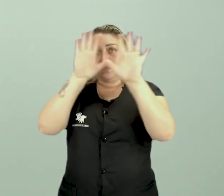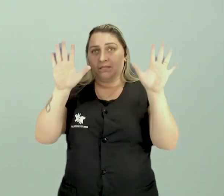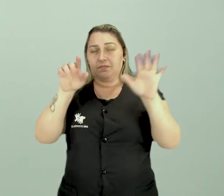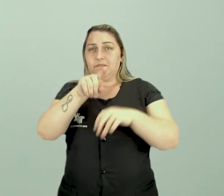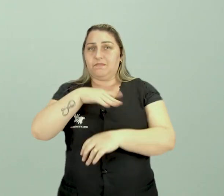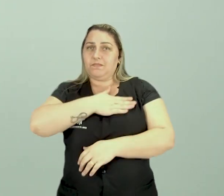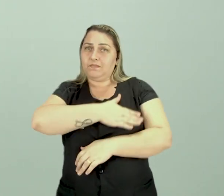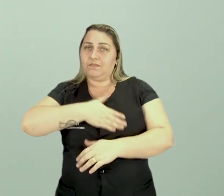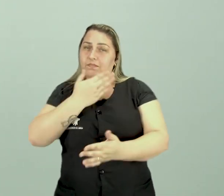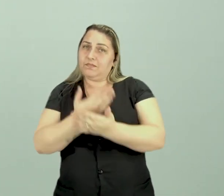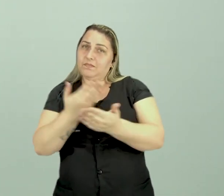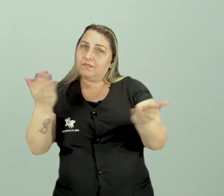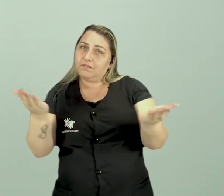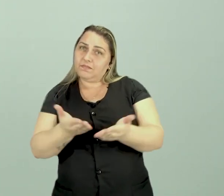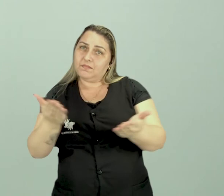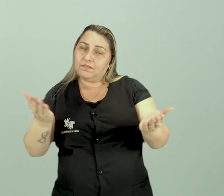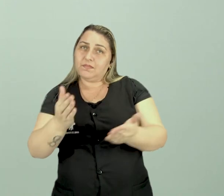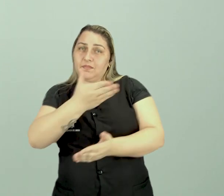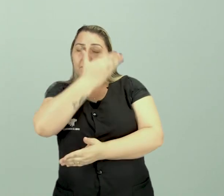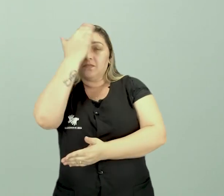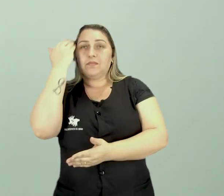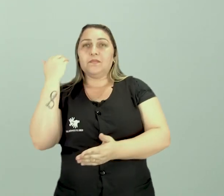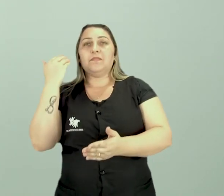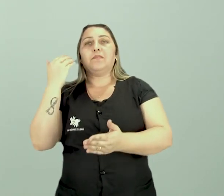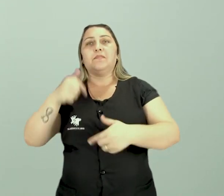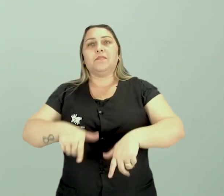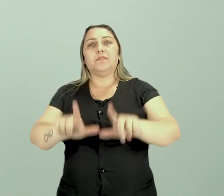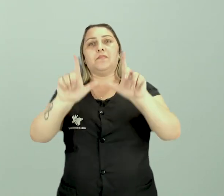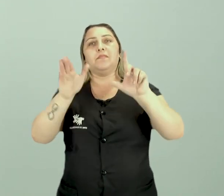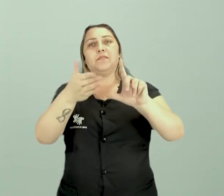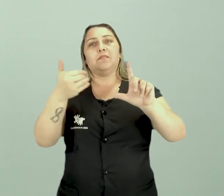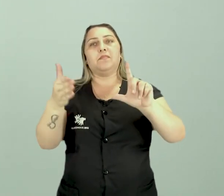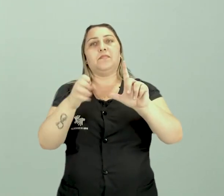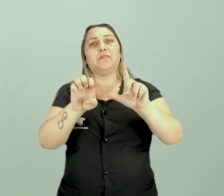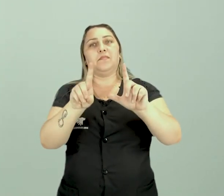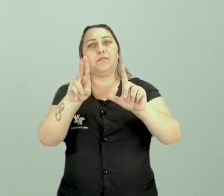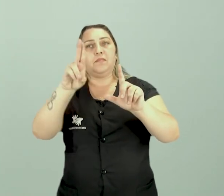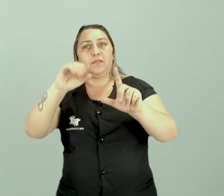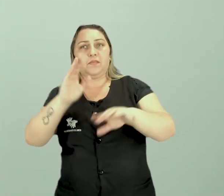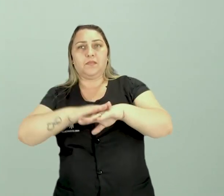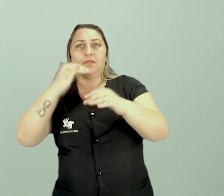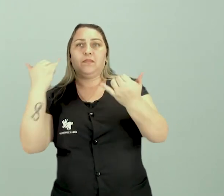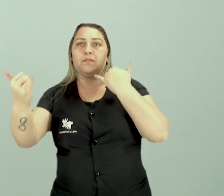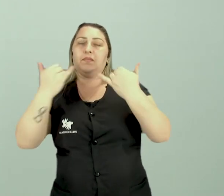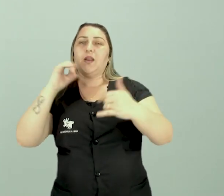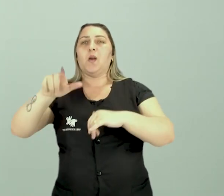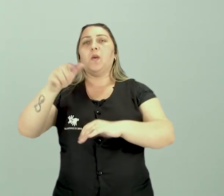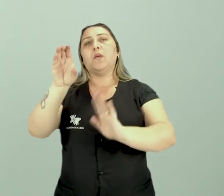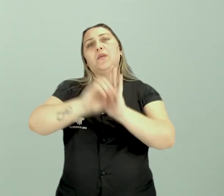que vocês tenham gostado da aula de hoje. Não esqueçam de acessar a nossa plataforma Eduque para mais informações, outros